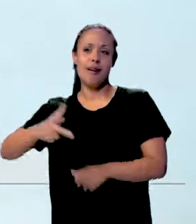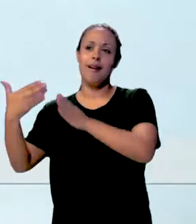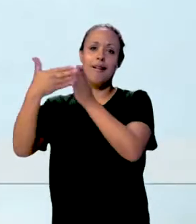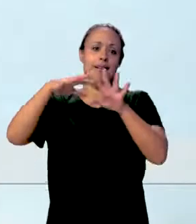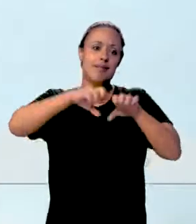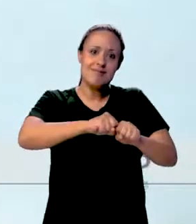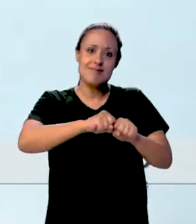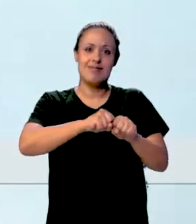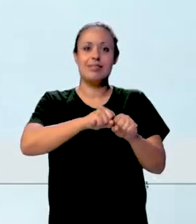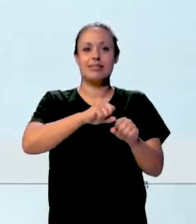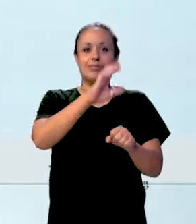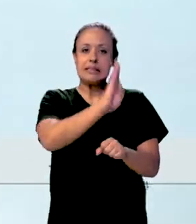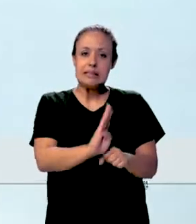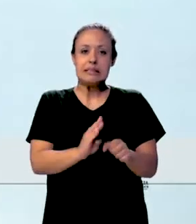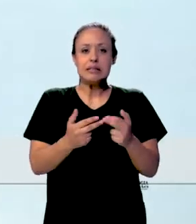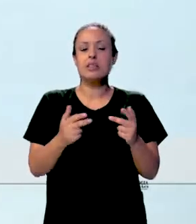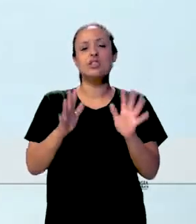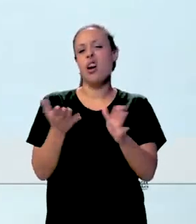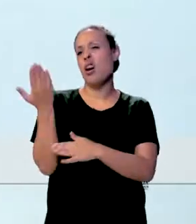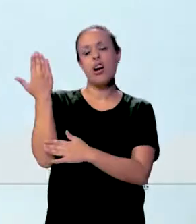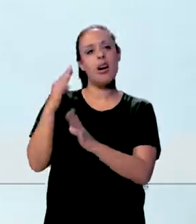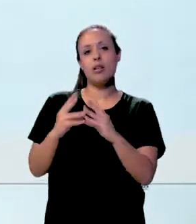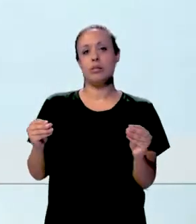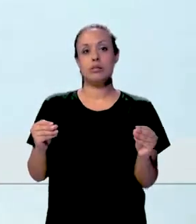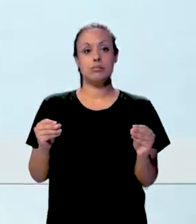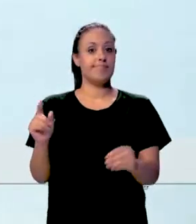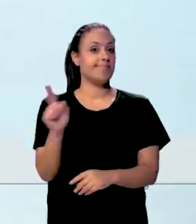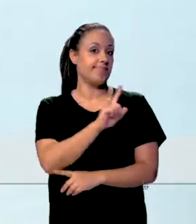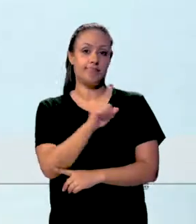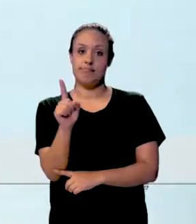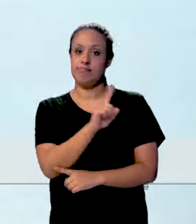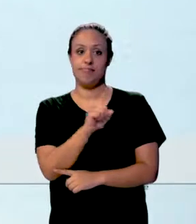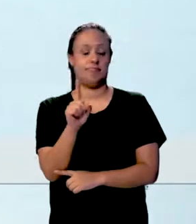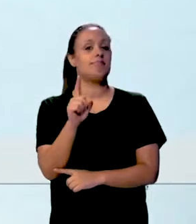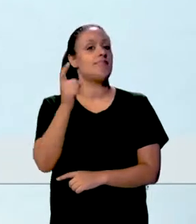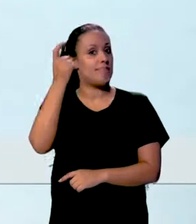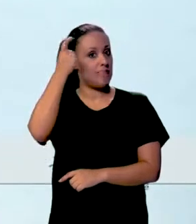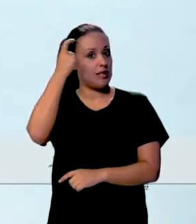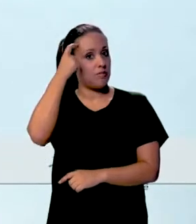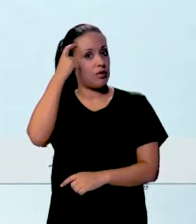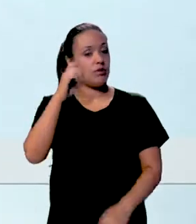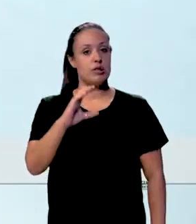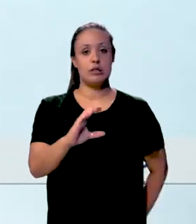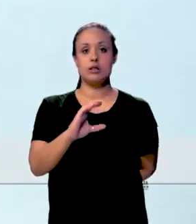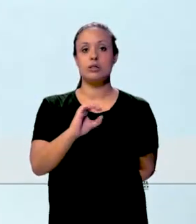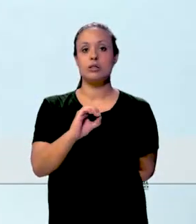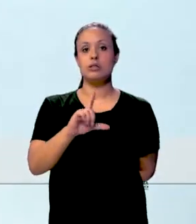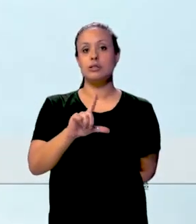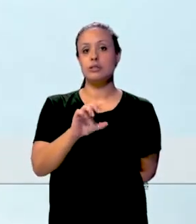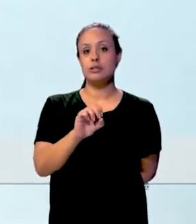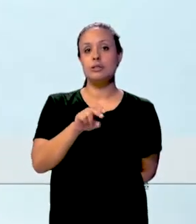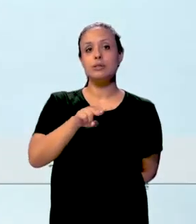aqui no país, né, e que ele já acabou. Então, os pensamentos descoloniais, pós-coloniais, eles